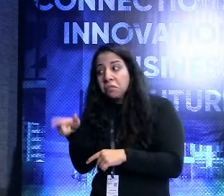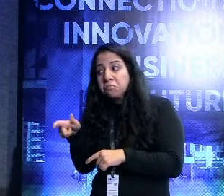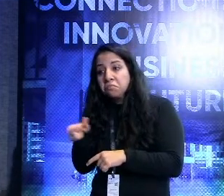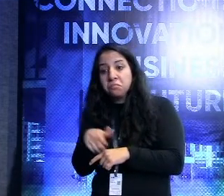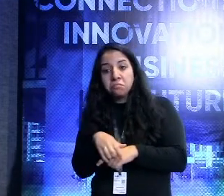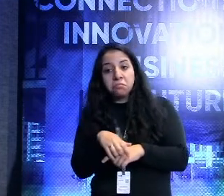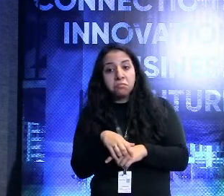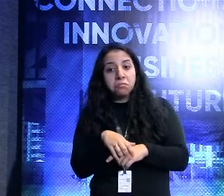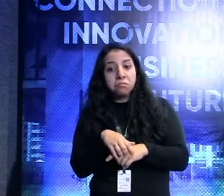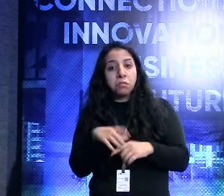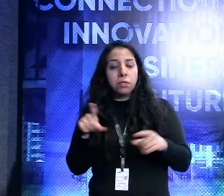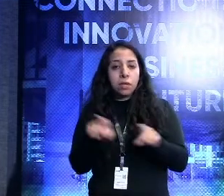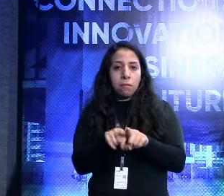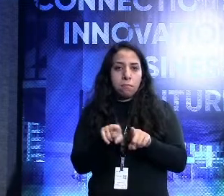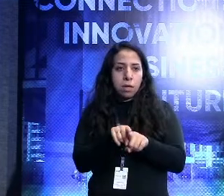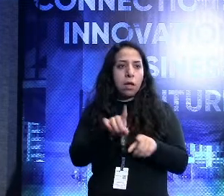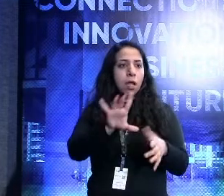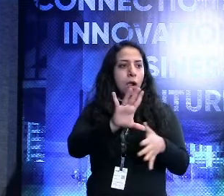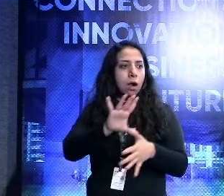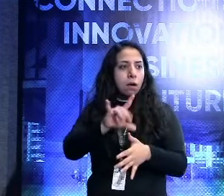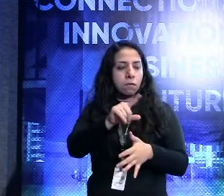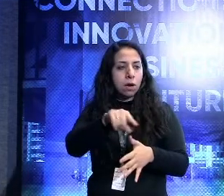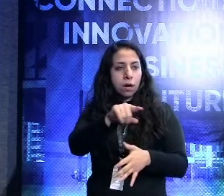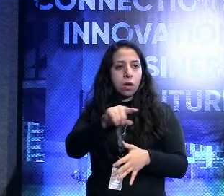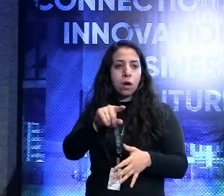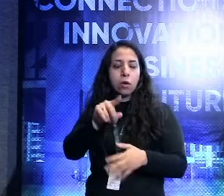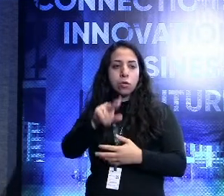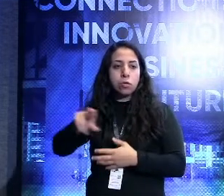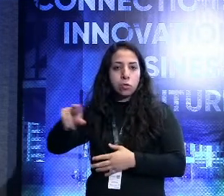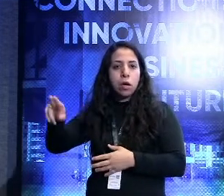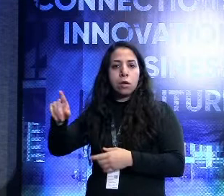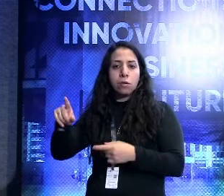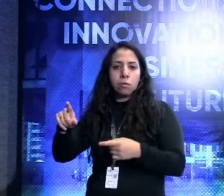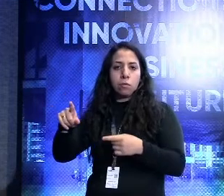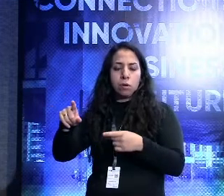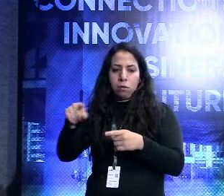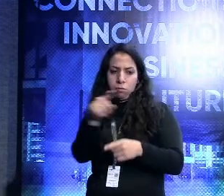do usuário. Então, e do nicho também, tá, pessoal? Então, quando eu